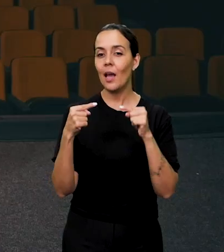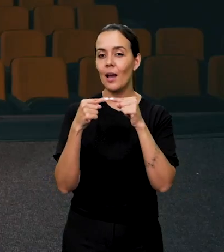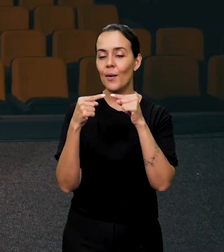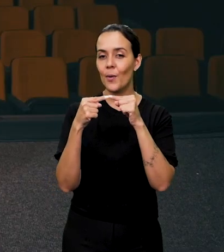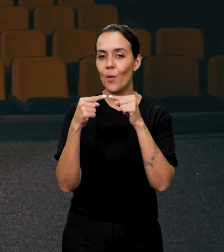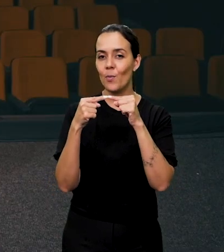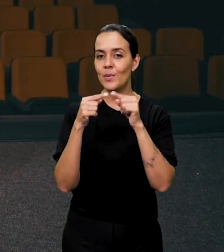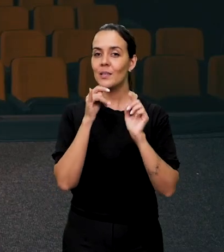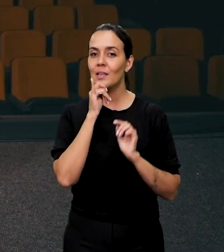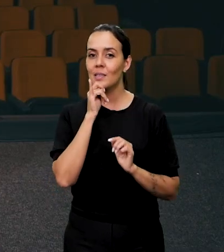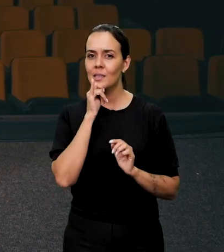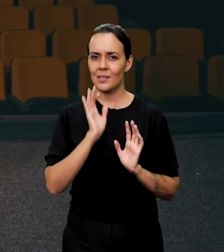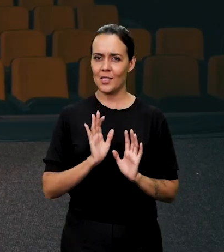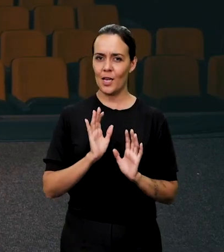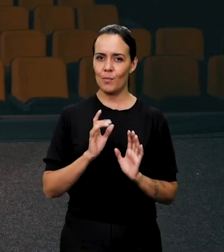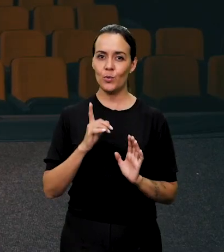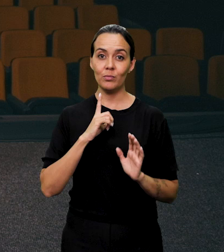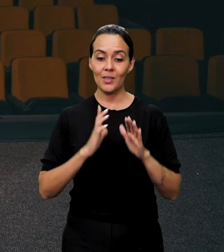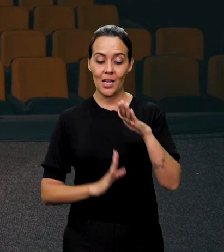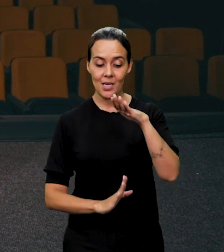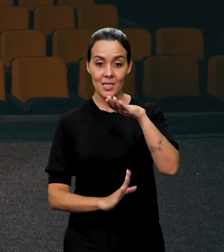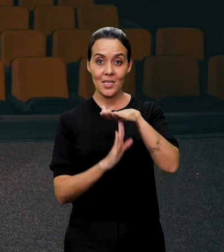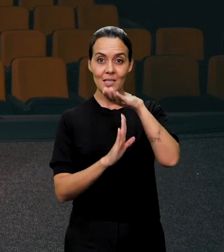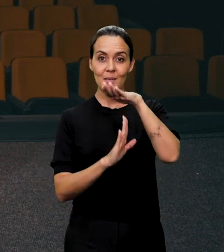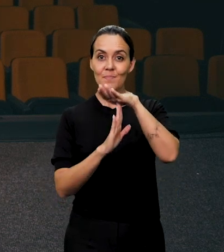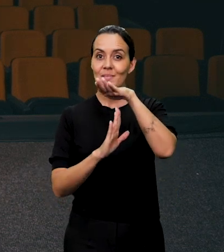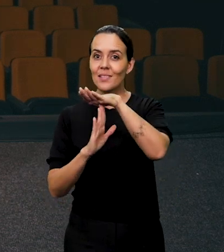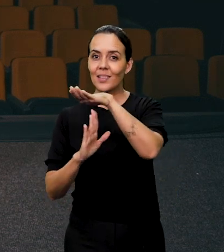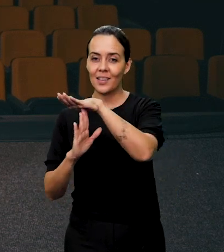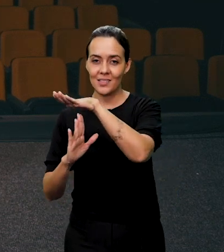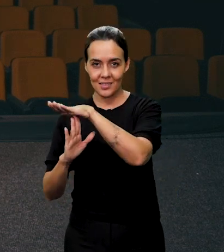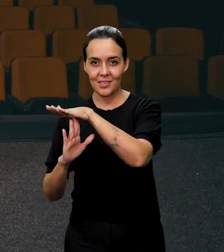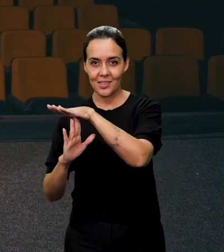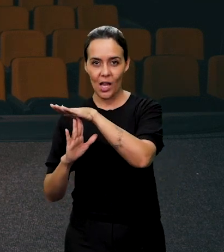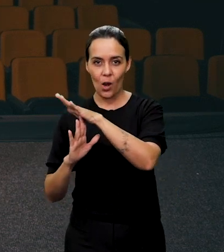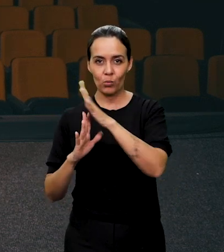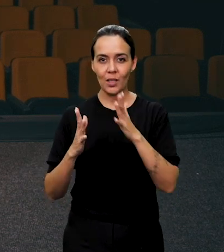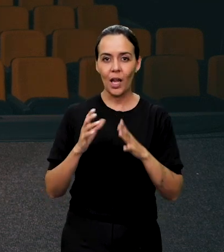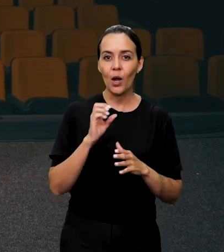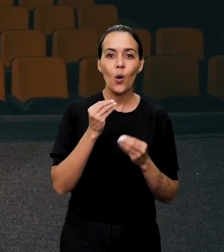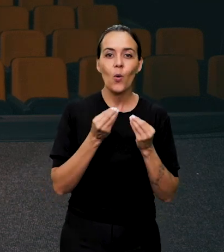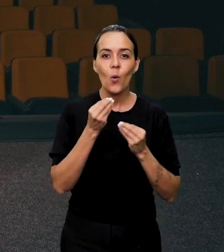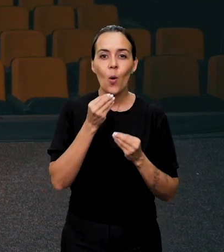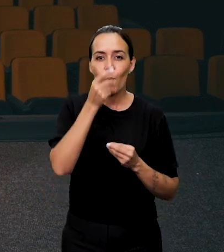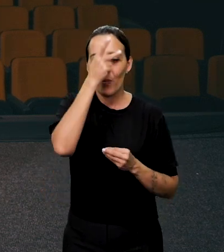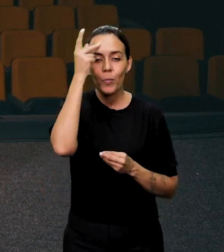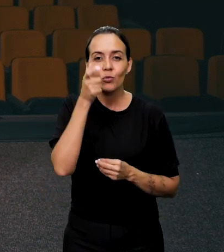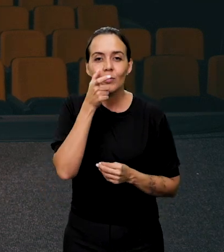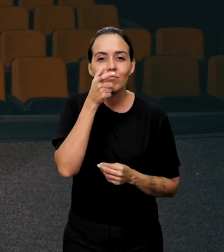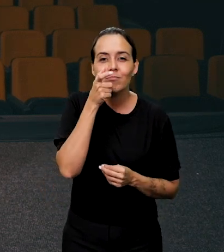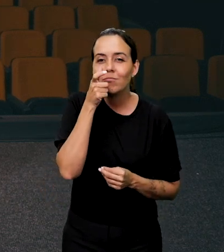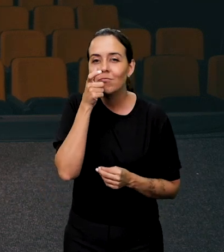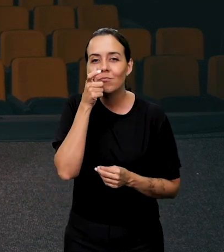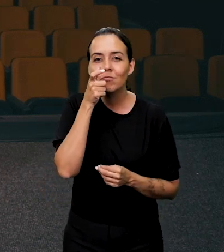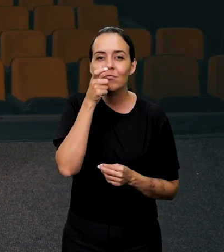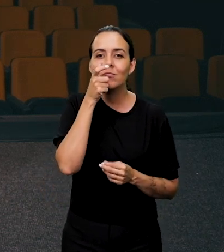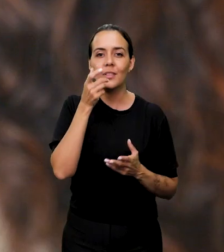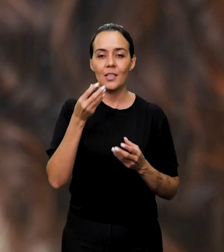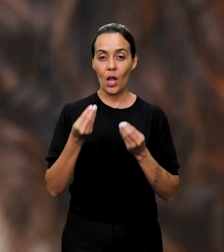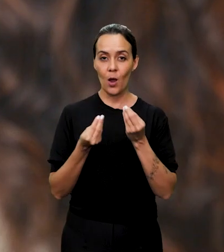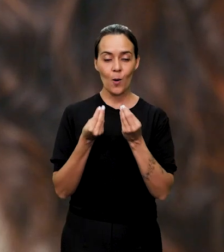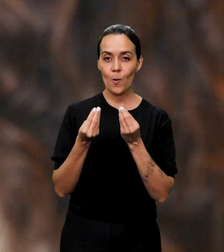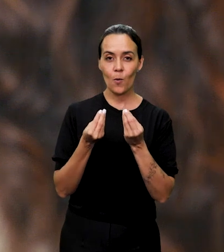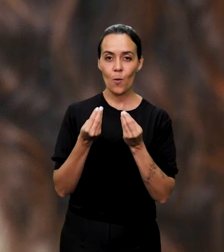a ver com até certos medicamentos, né? Eles limitam os picos de entusiasmo, e, né? Você vai para a